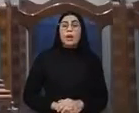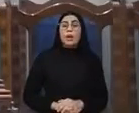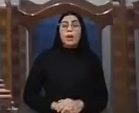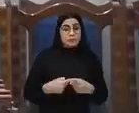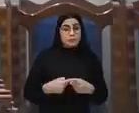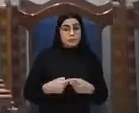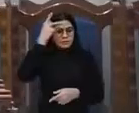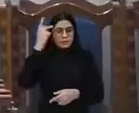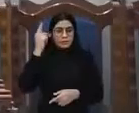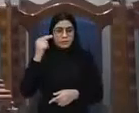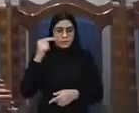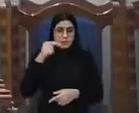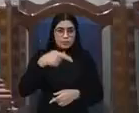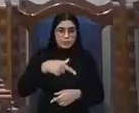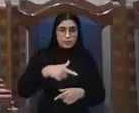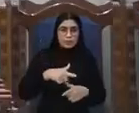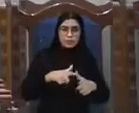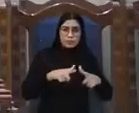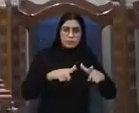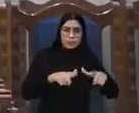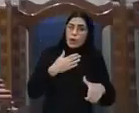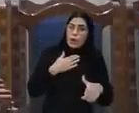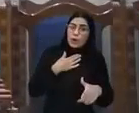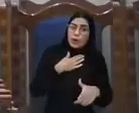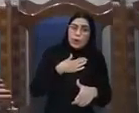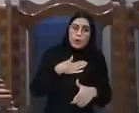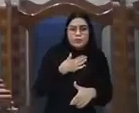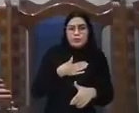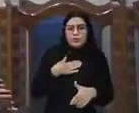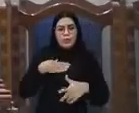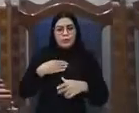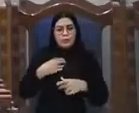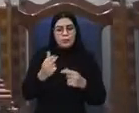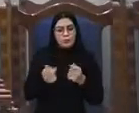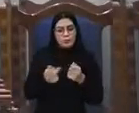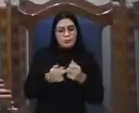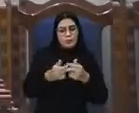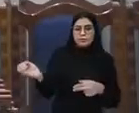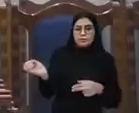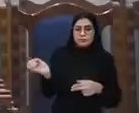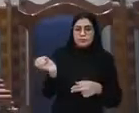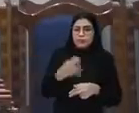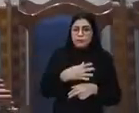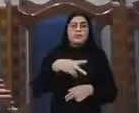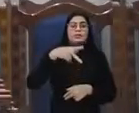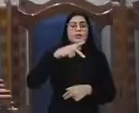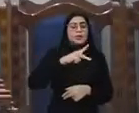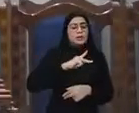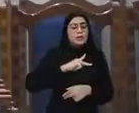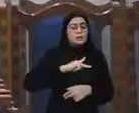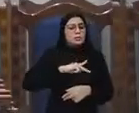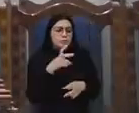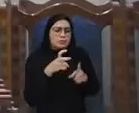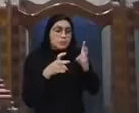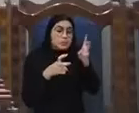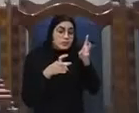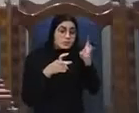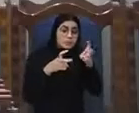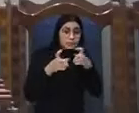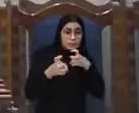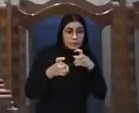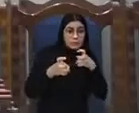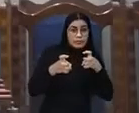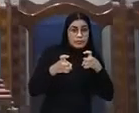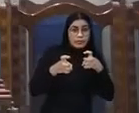que era de coisa nova, eles paravam para ouvir. E Paulo vai percebendo a necessidade daquele povo ouvir